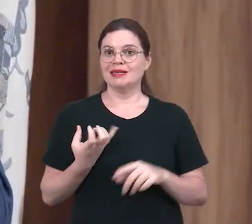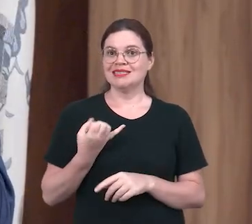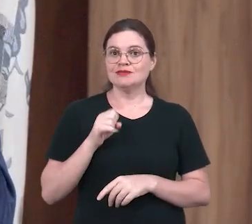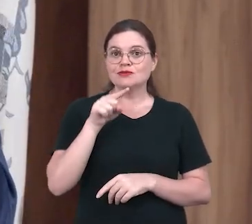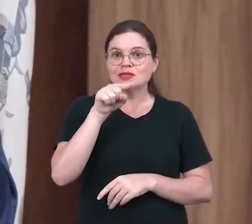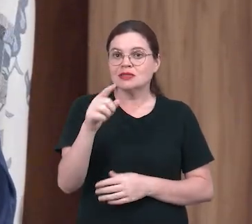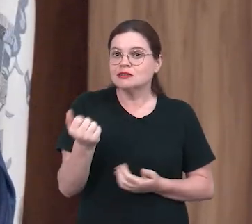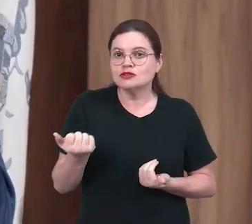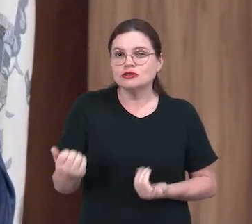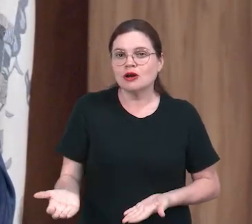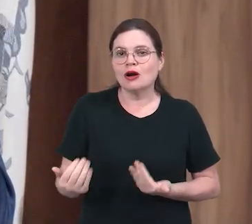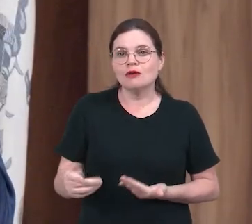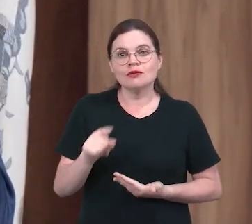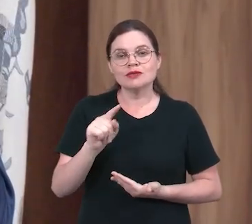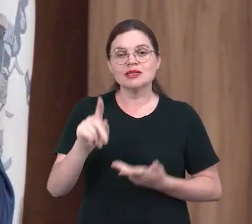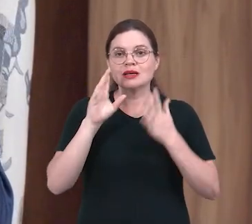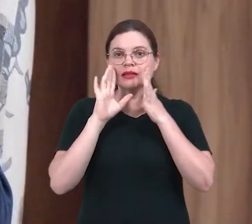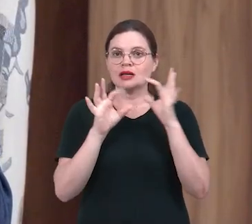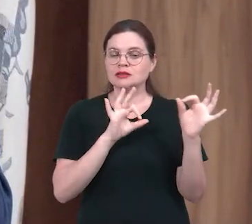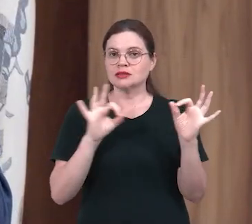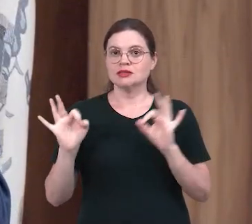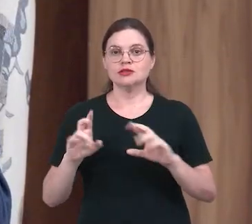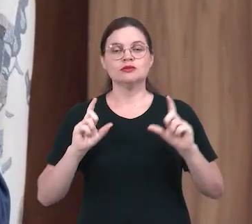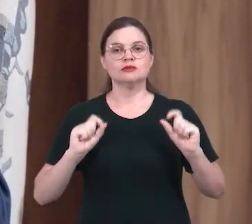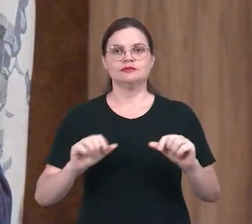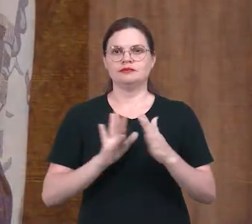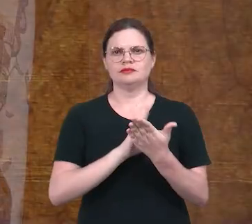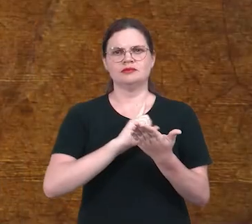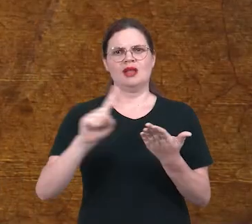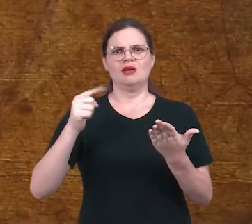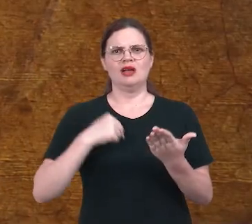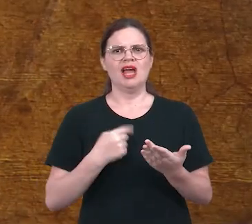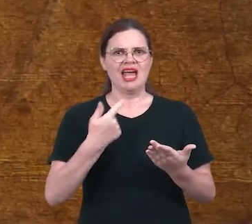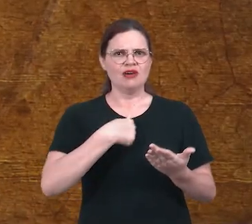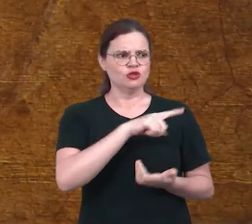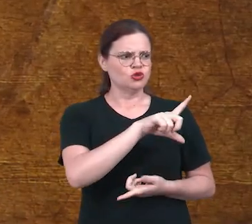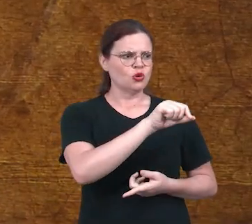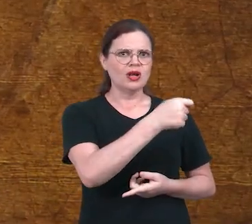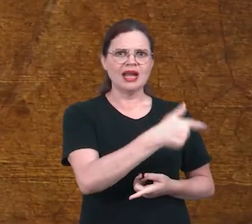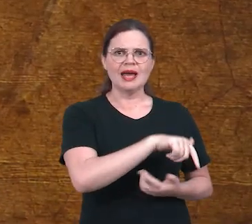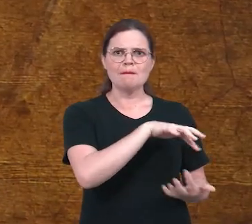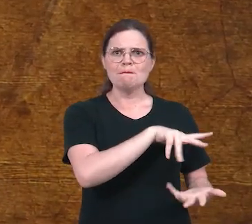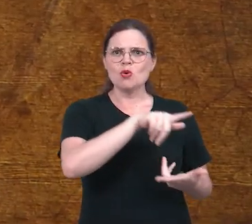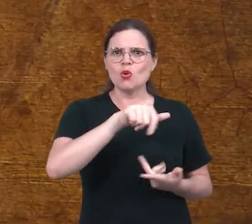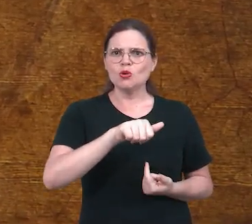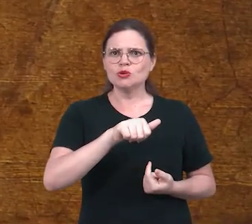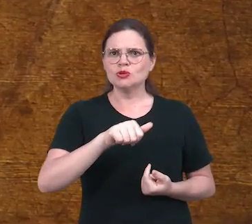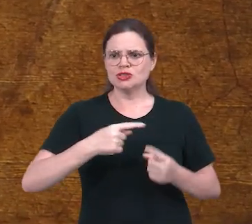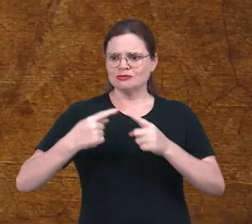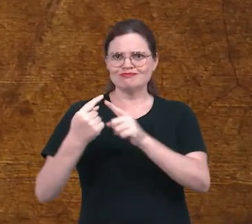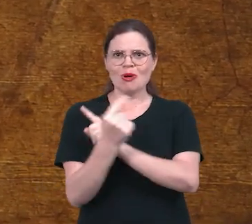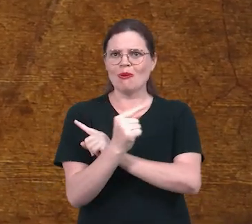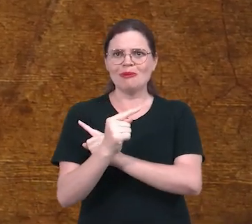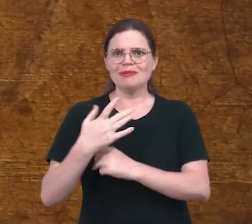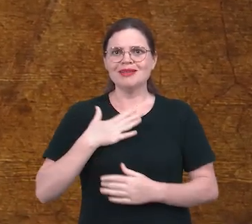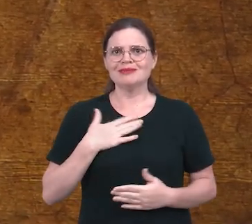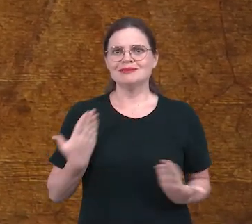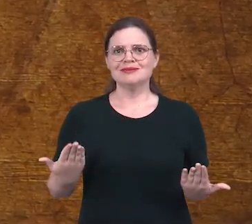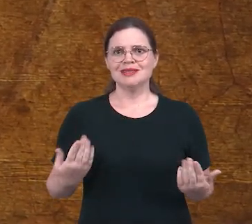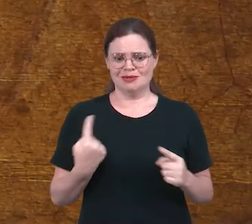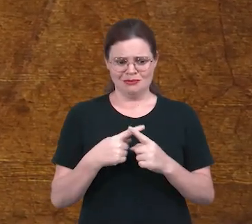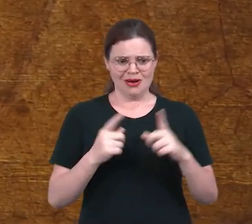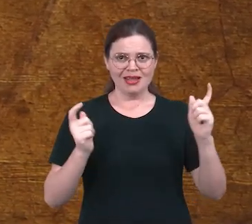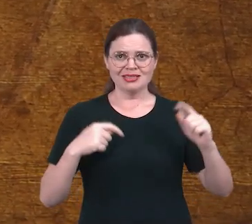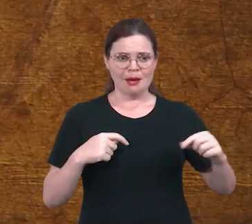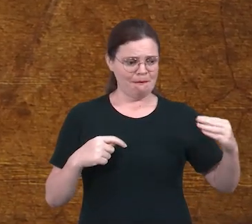privilégio hoje, você jovem que está nos ouvindo, a Bíblia fala, não vos coloquei debaixo de um jugo desigual. Não há comunhão entre a